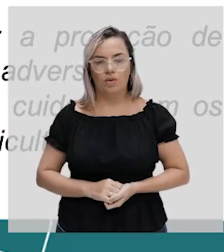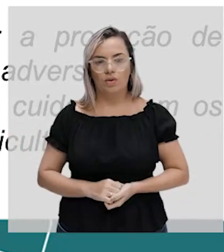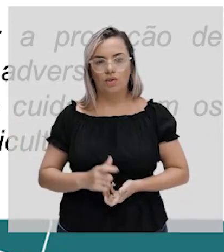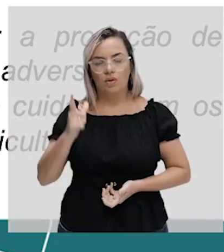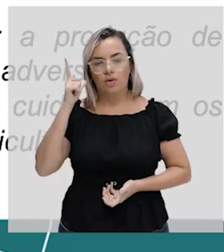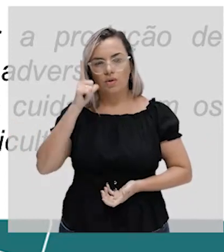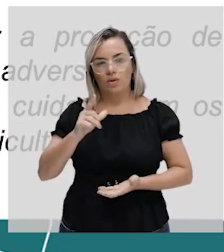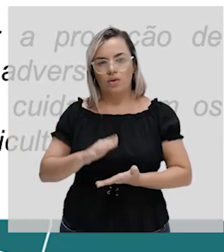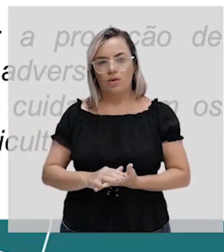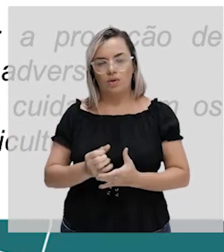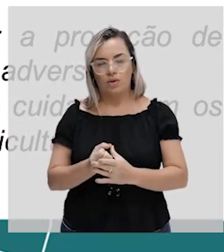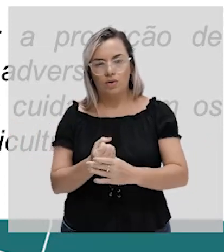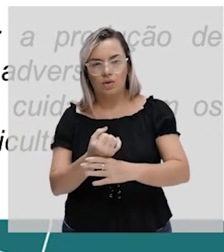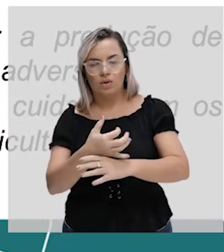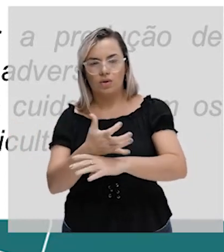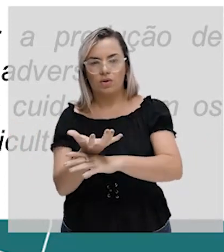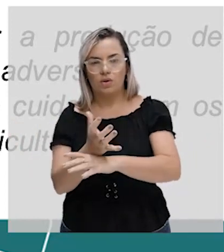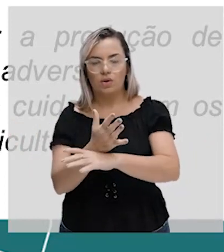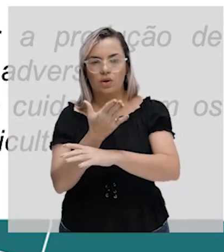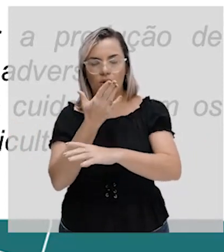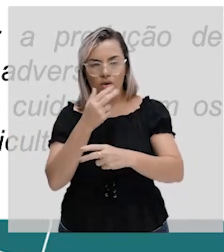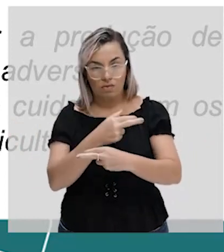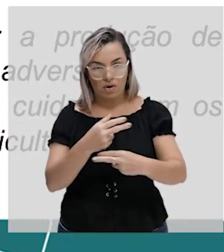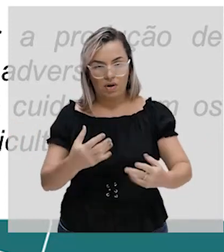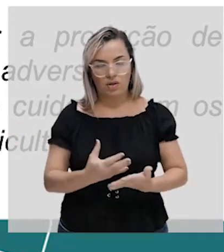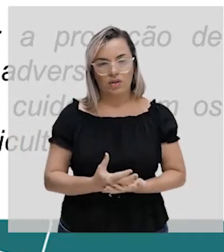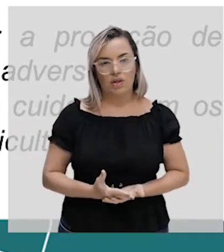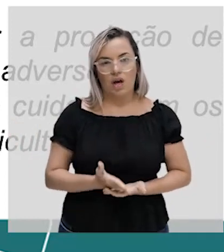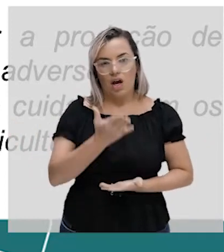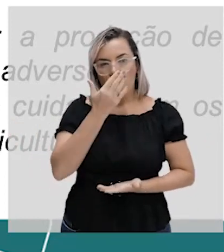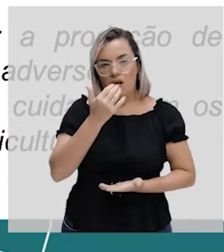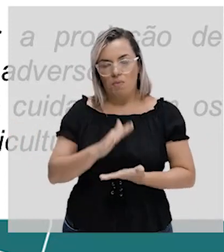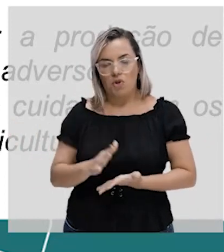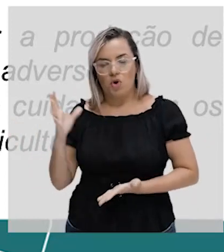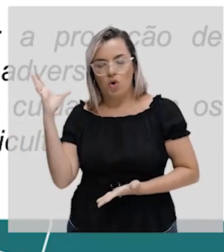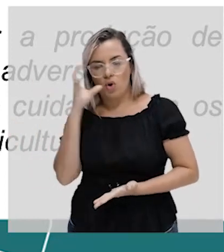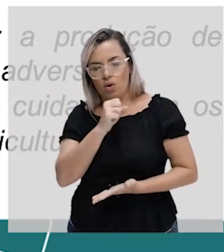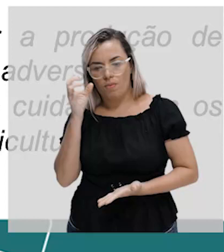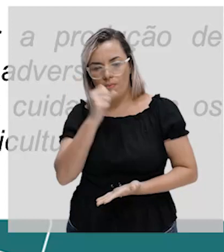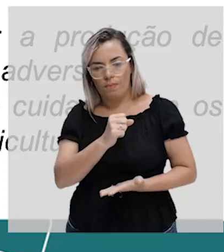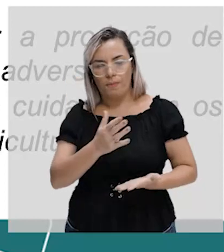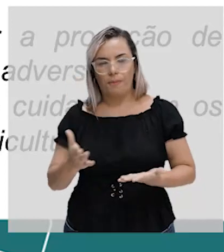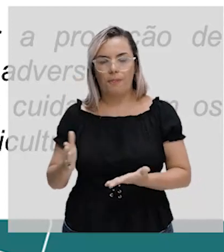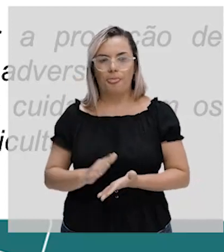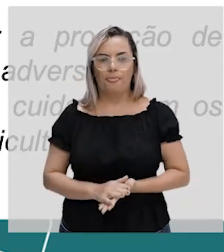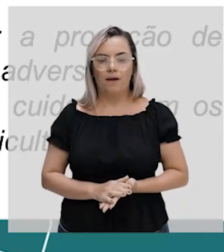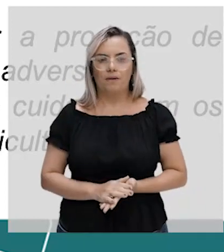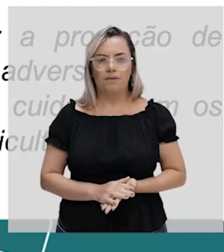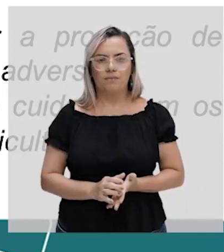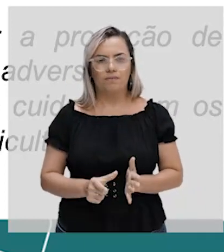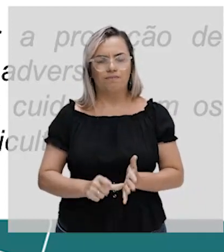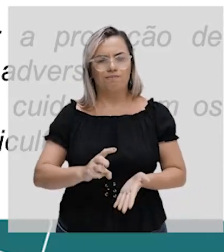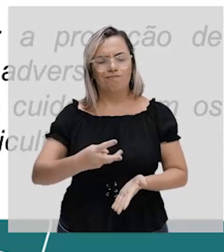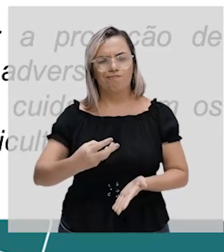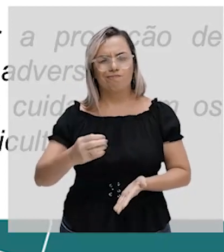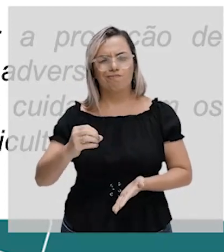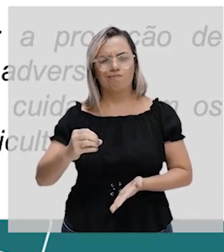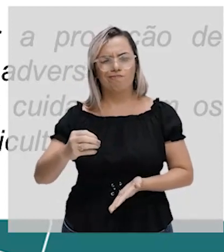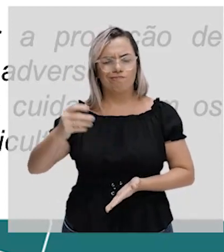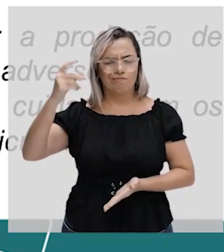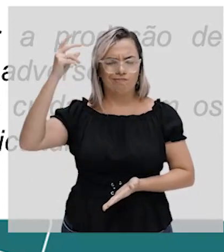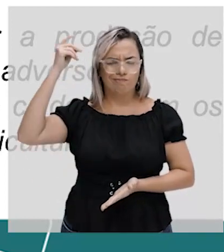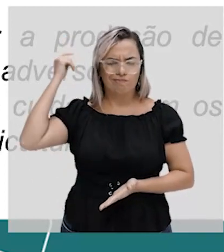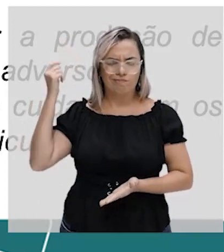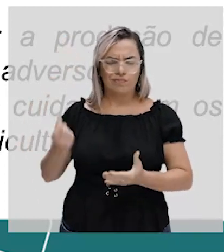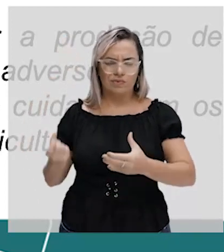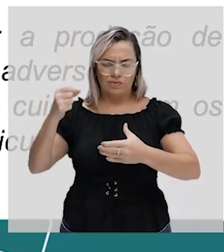consegue produzir alimentos em condições mais rápidas, ou seja, há 30 anos atrás o cara ia plantar, por exemplo, um